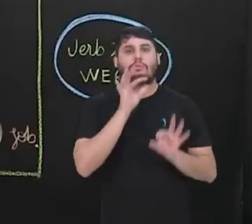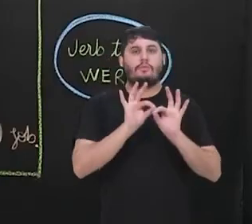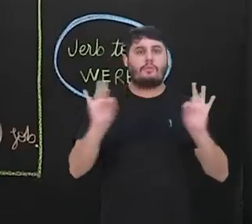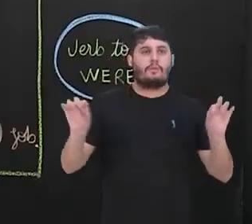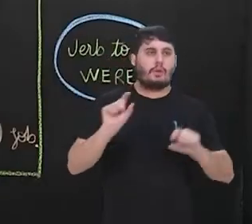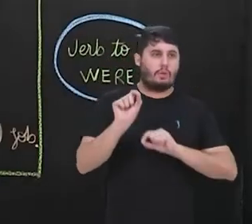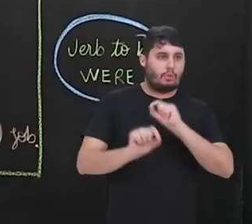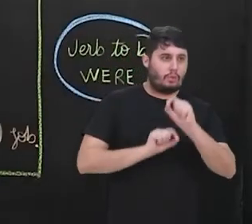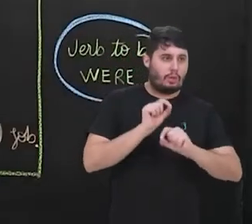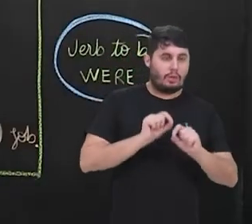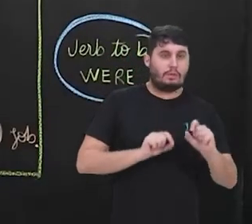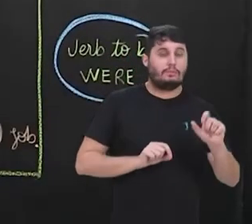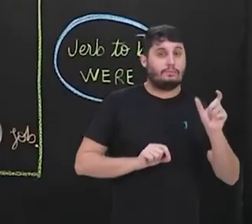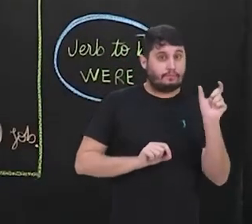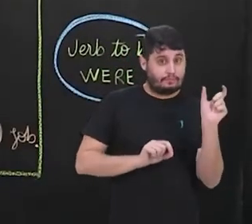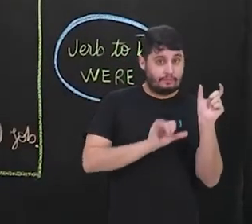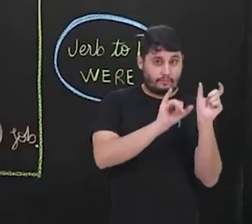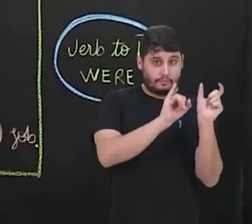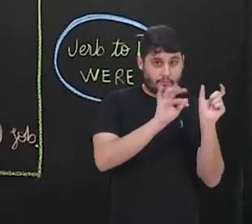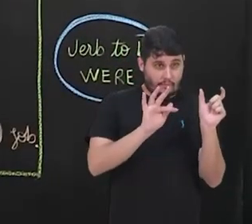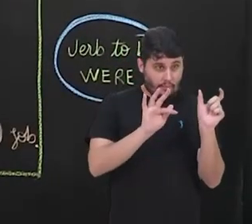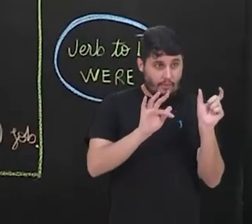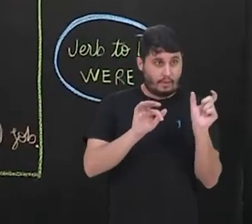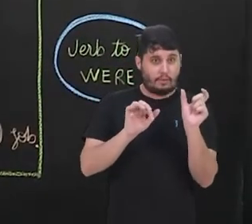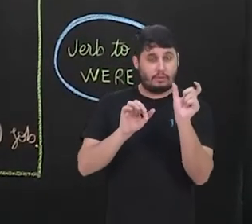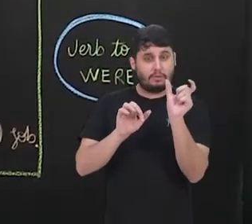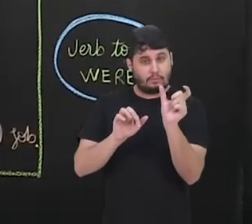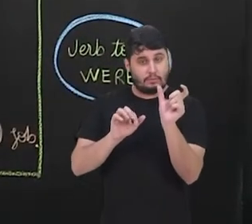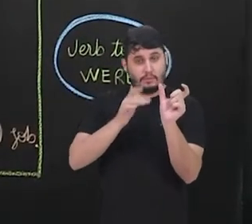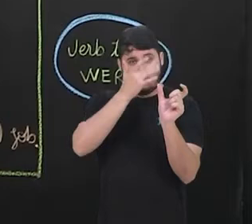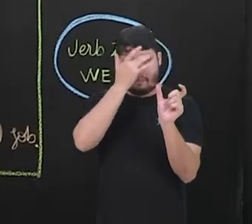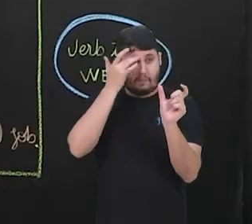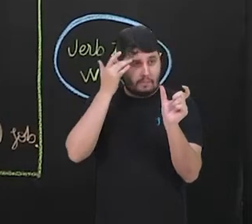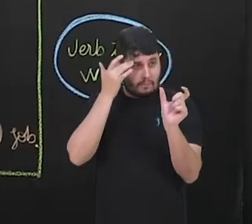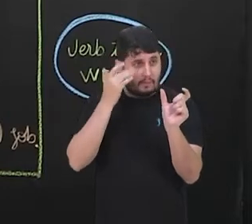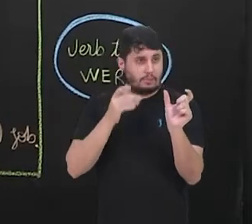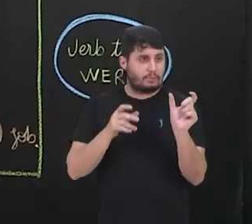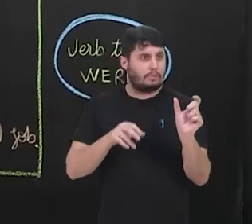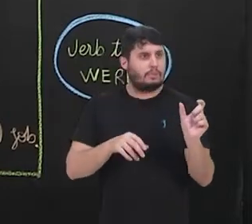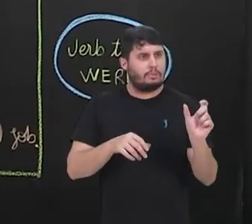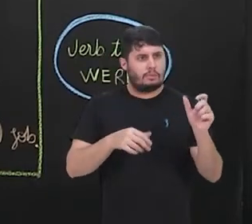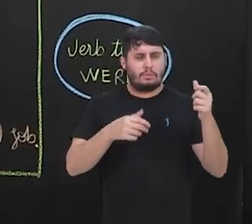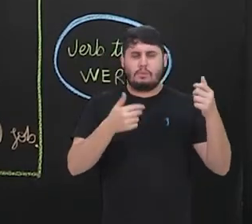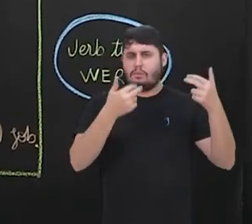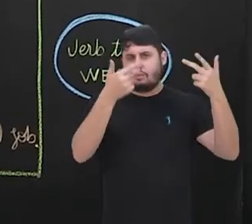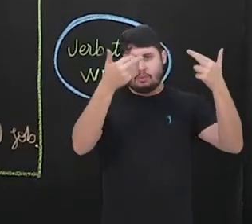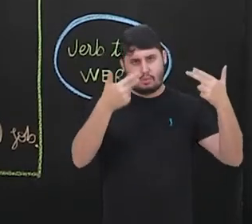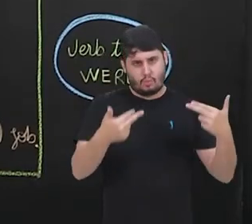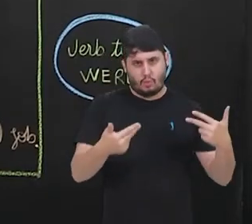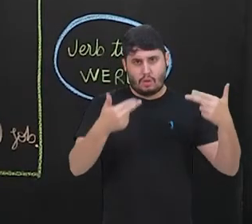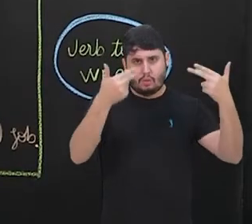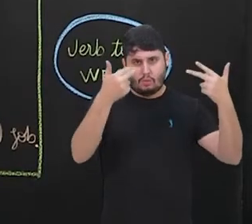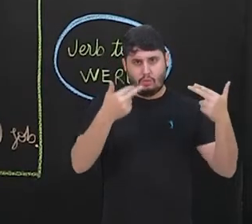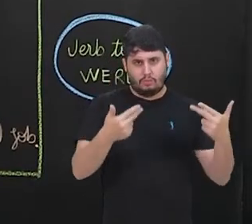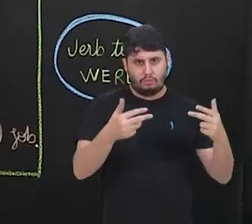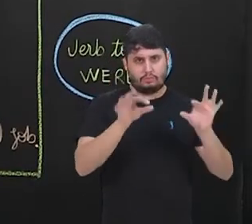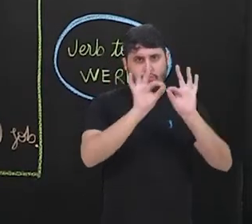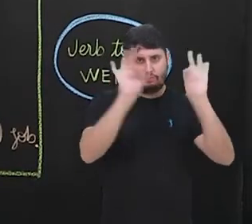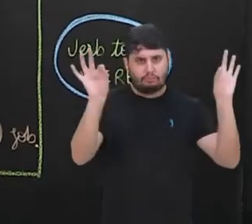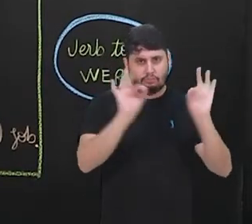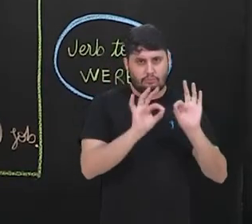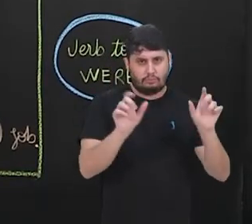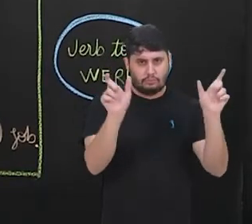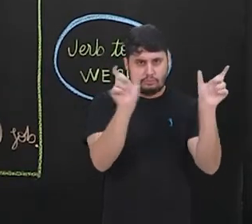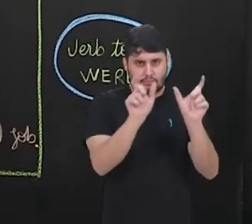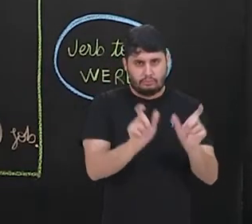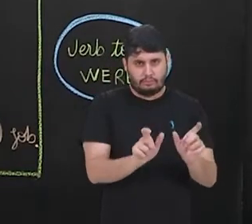eu, if I, seguindo aqui, olha, meu escopo de gramática, were